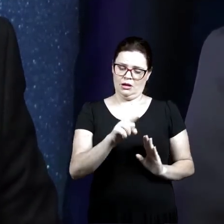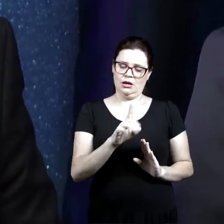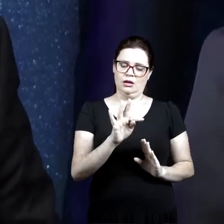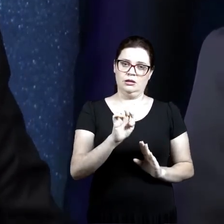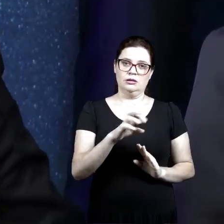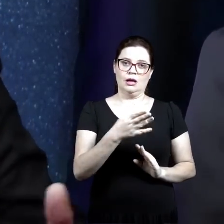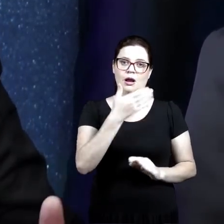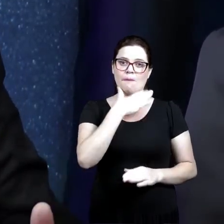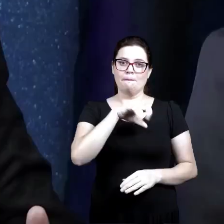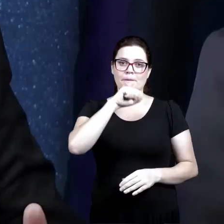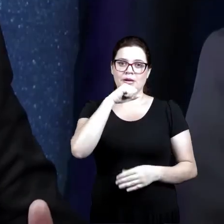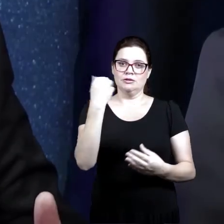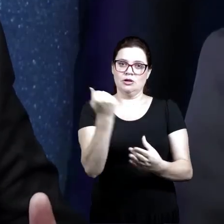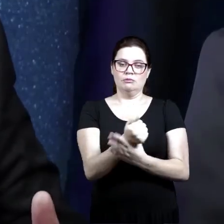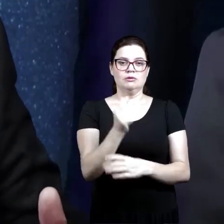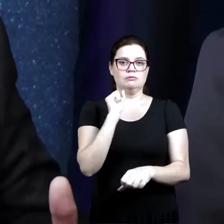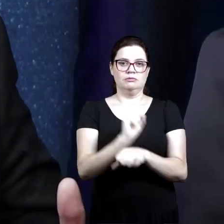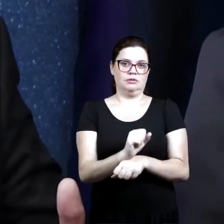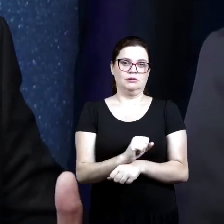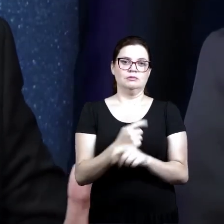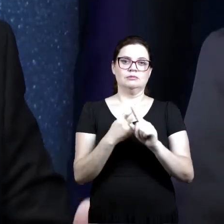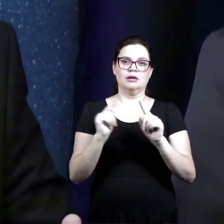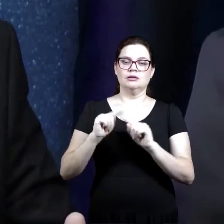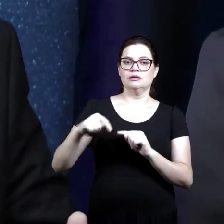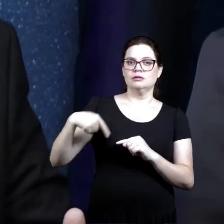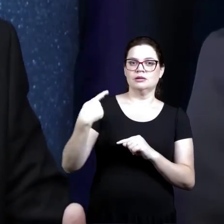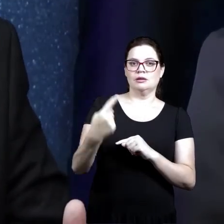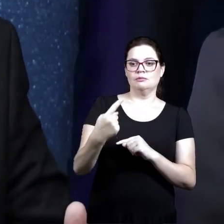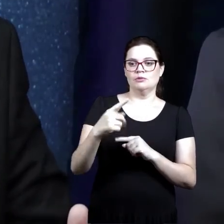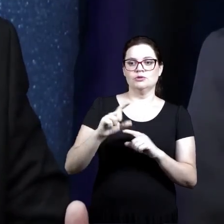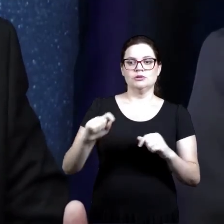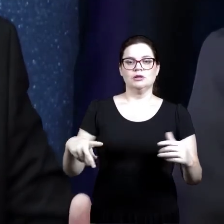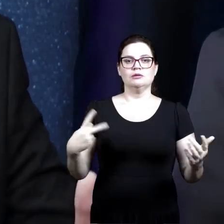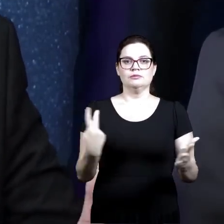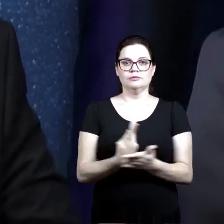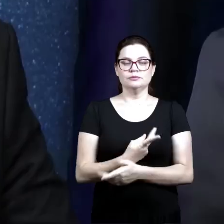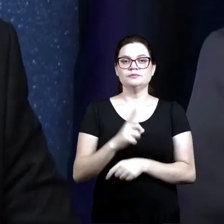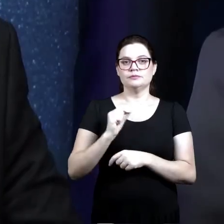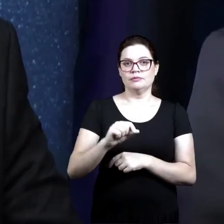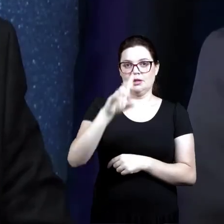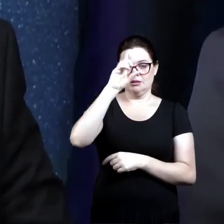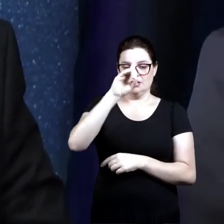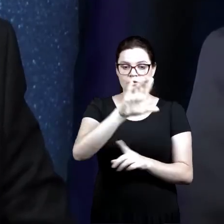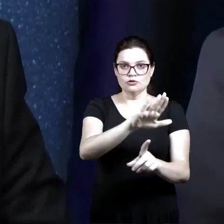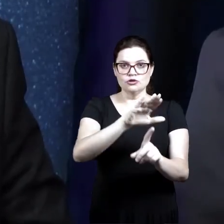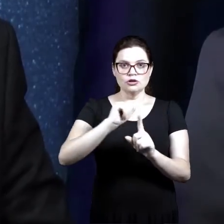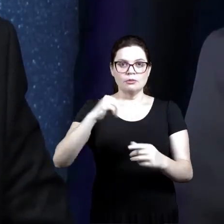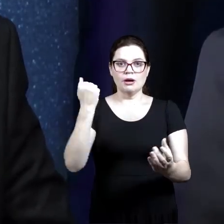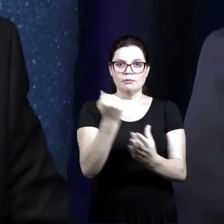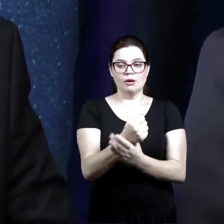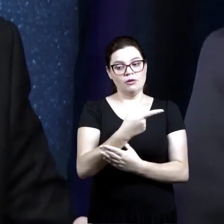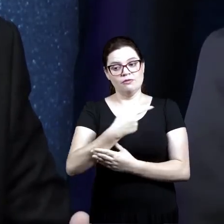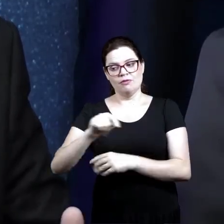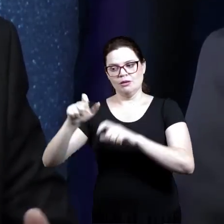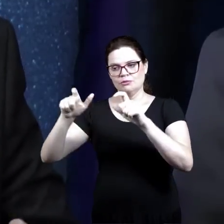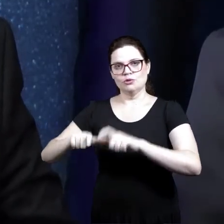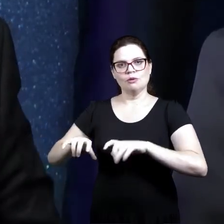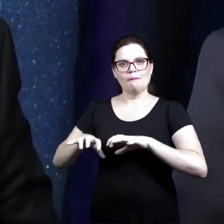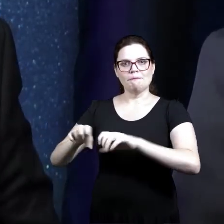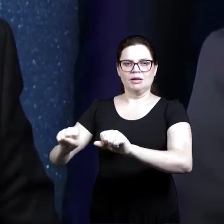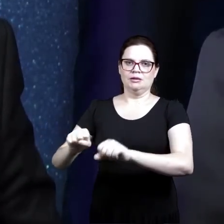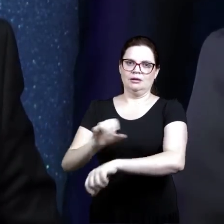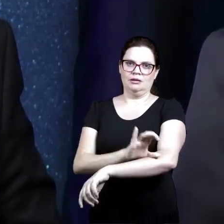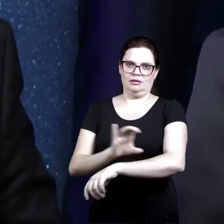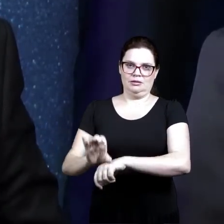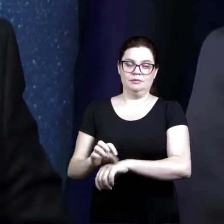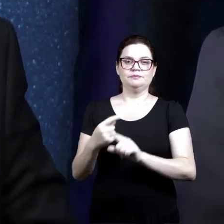parou, né? Posteriormente, Deus chama Abraão, agora, e Abraão vai e toma posse da terra. Então, quer dizer, a